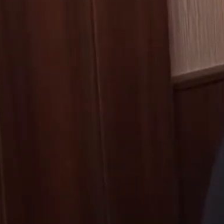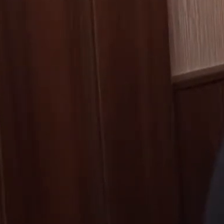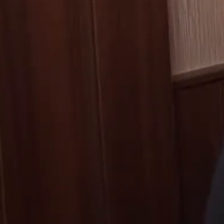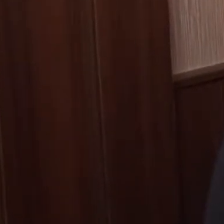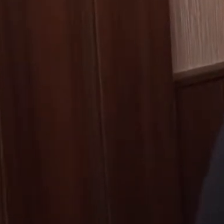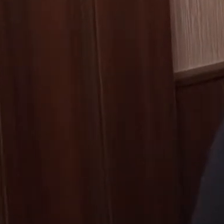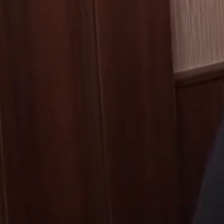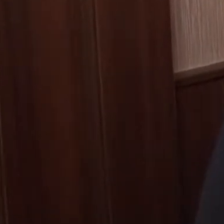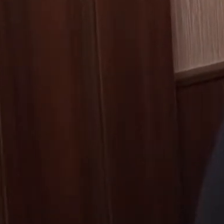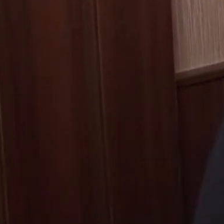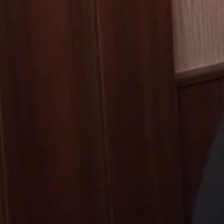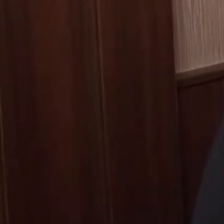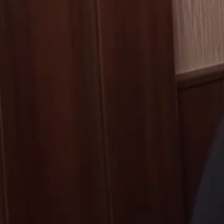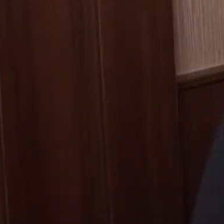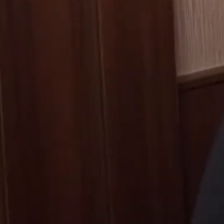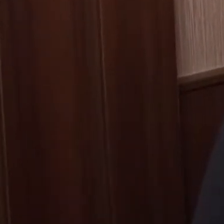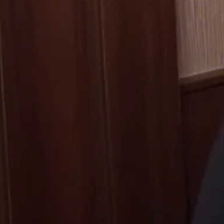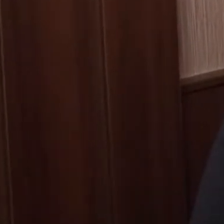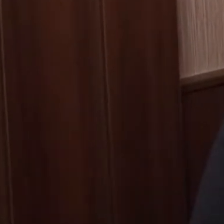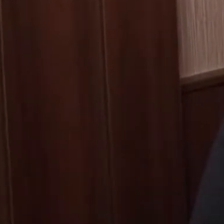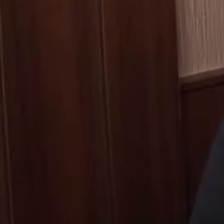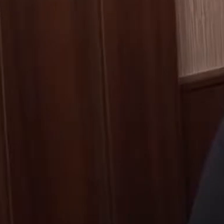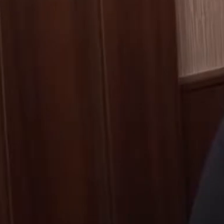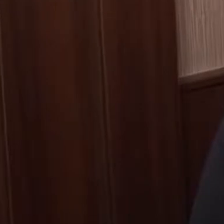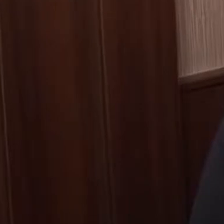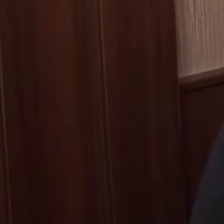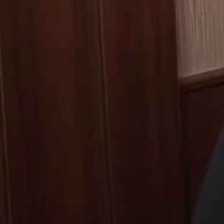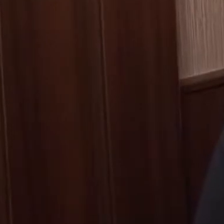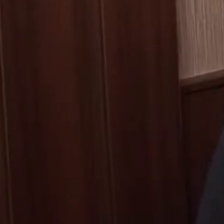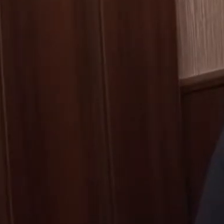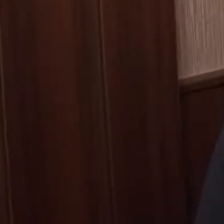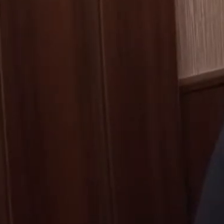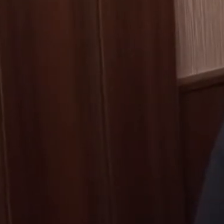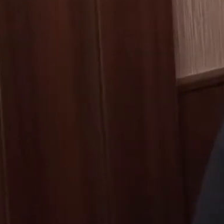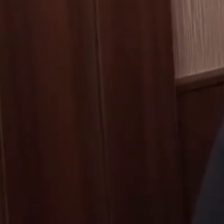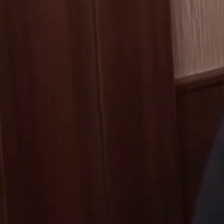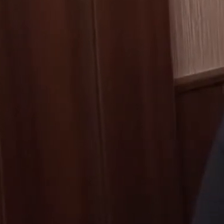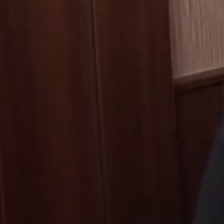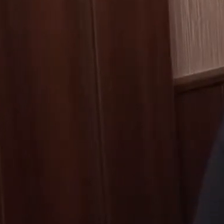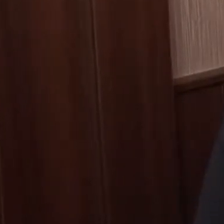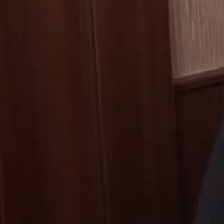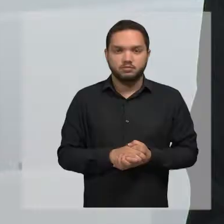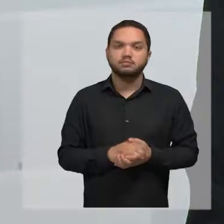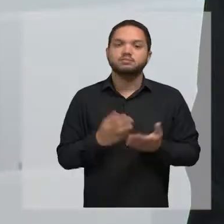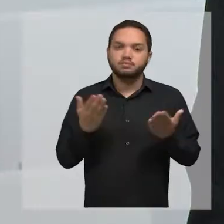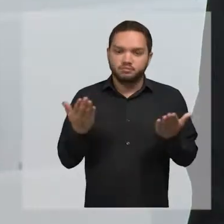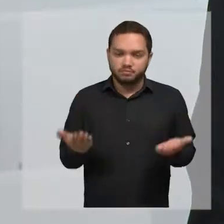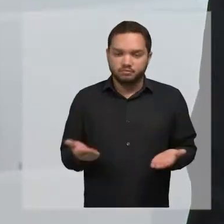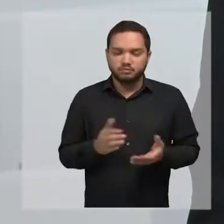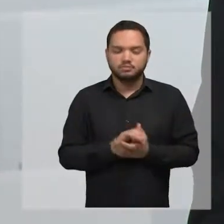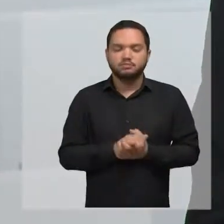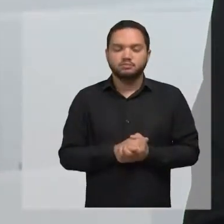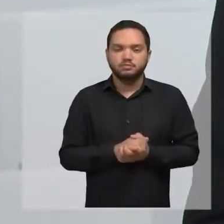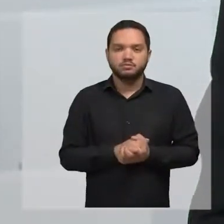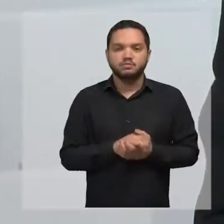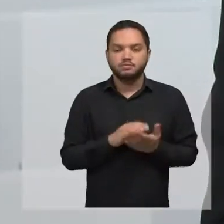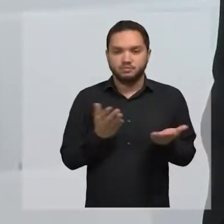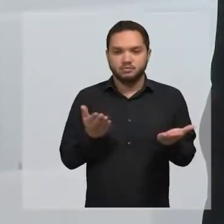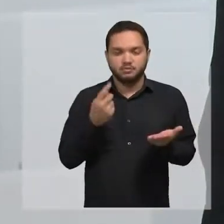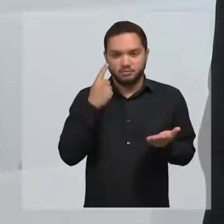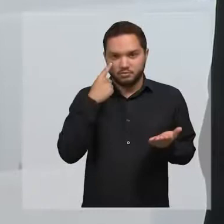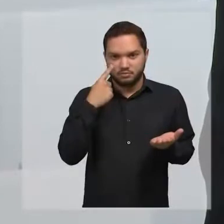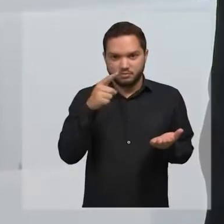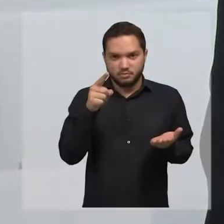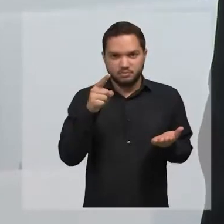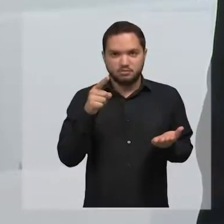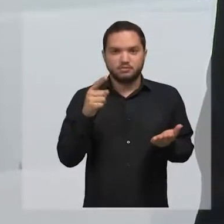totalmente limpos. Existem esse tipo de terreno em Fortaleza? Sim, existem, mas são muito poucos. Muito bem, como a